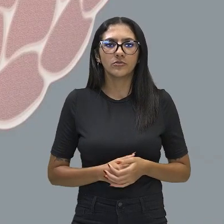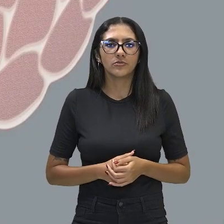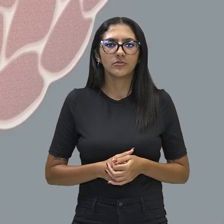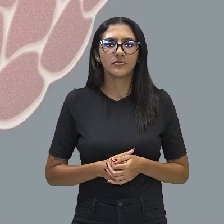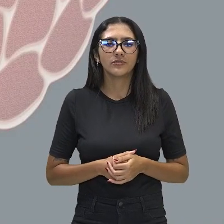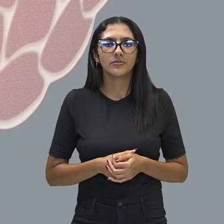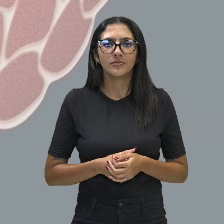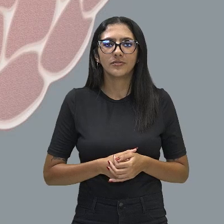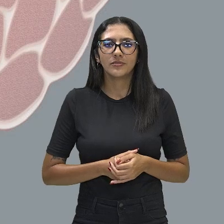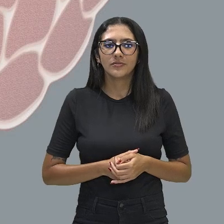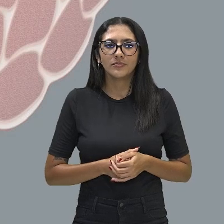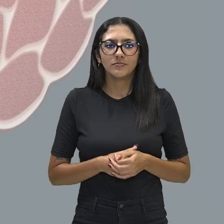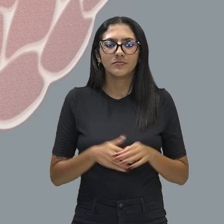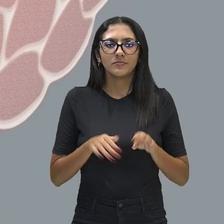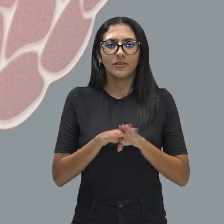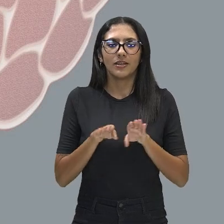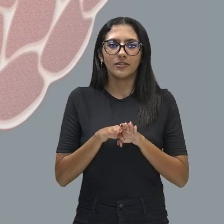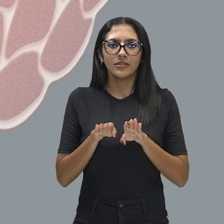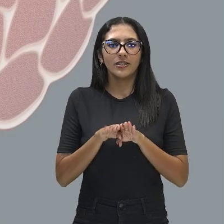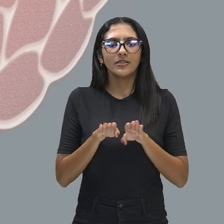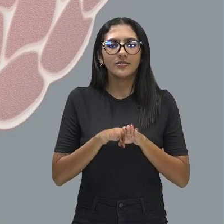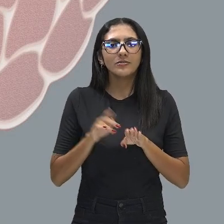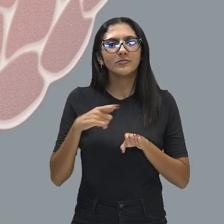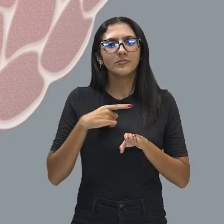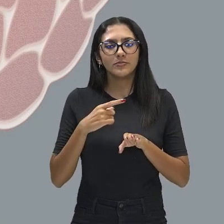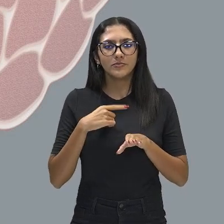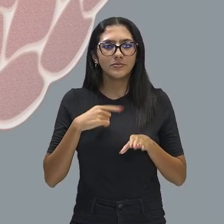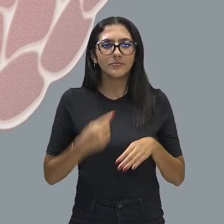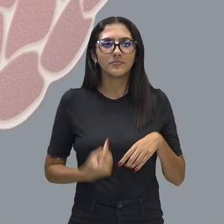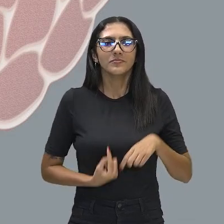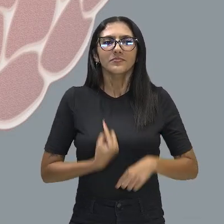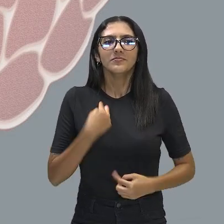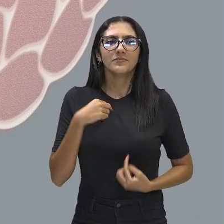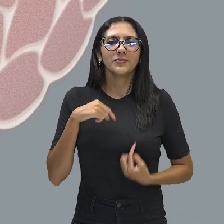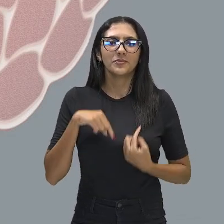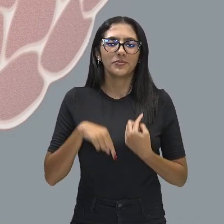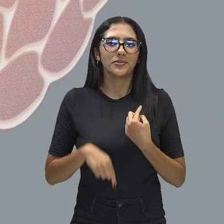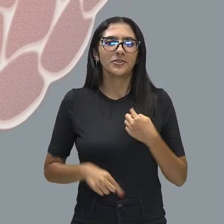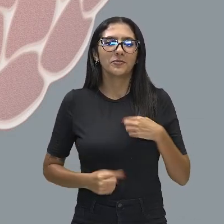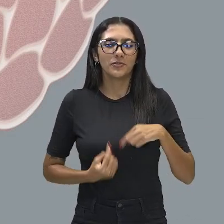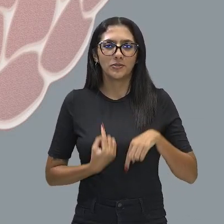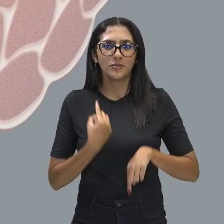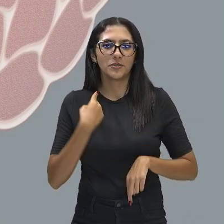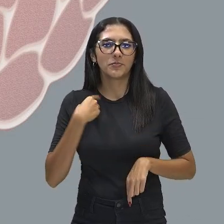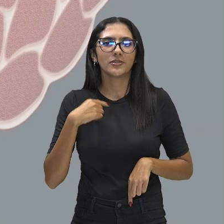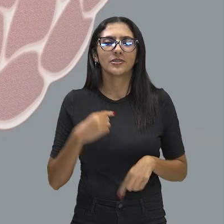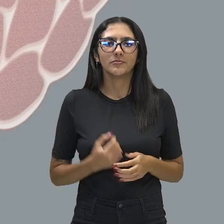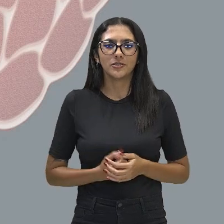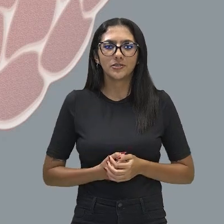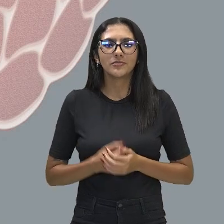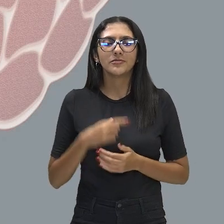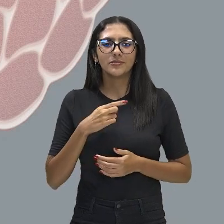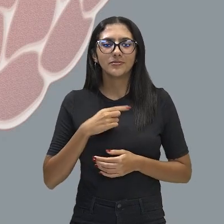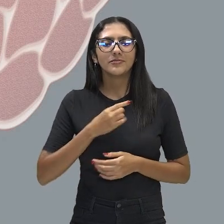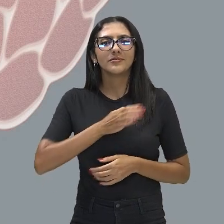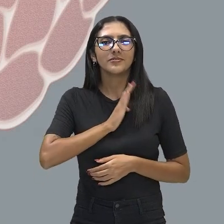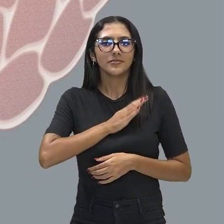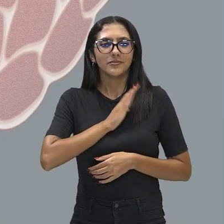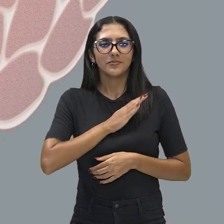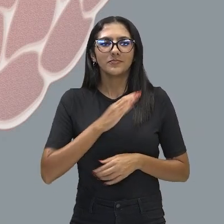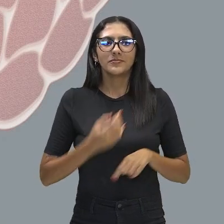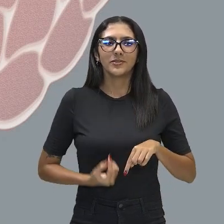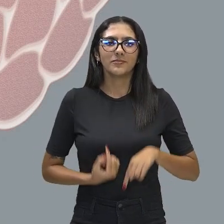também auxilia na circulação do sangue, no retorno do sangue para o seu